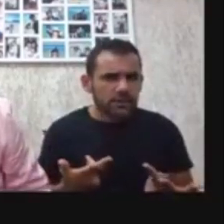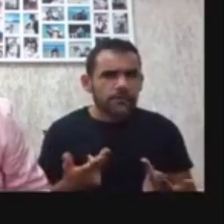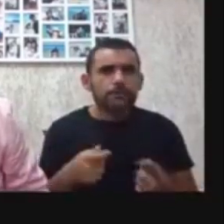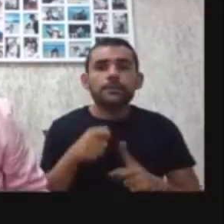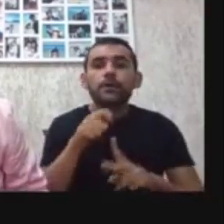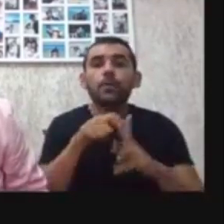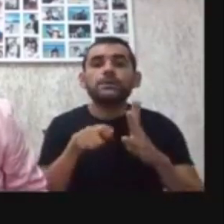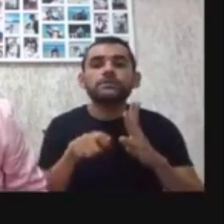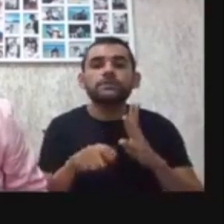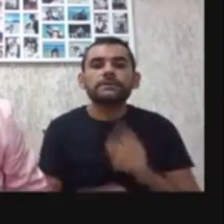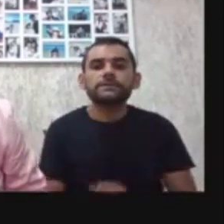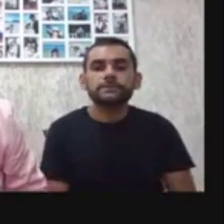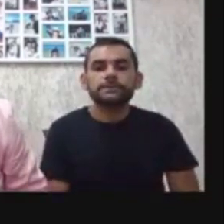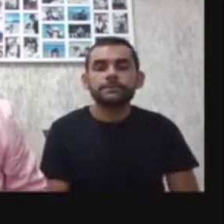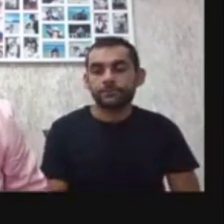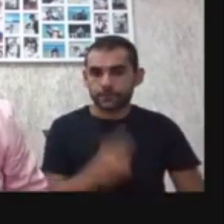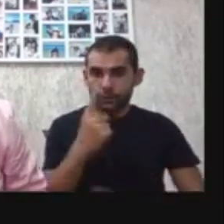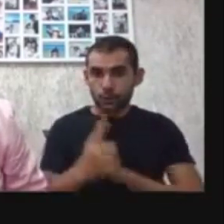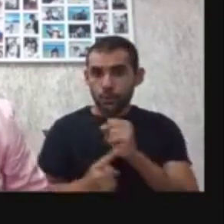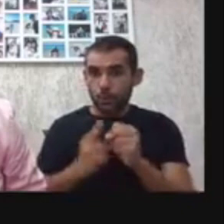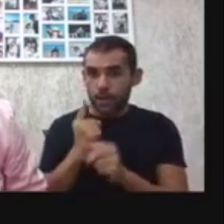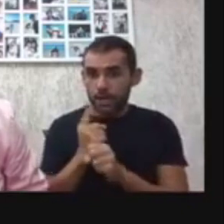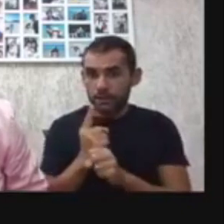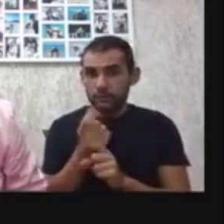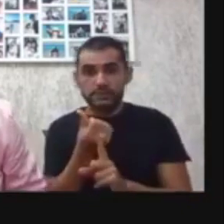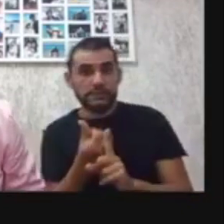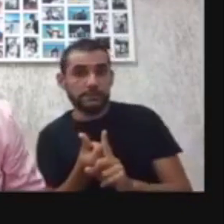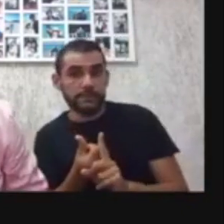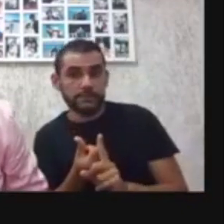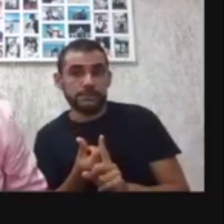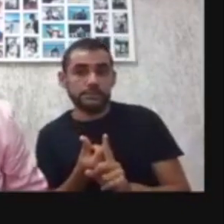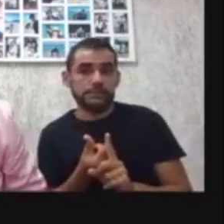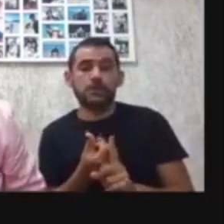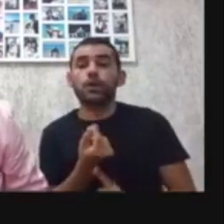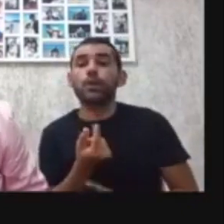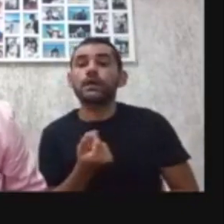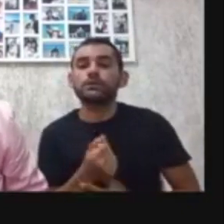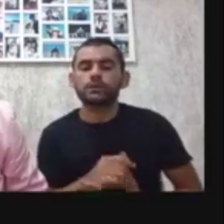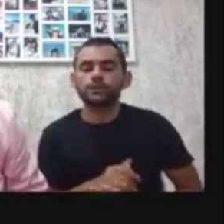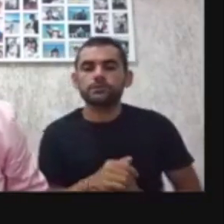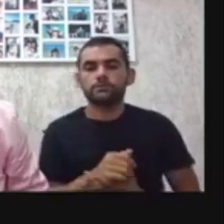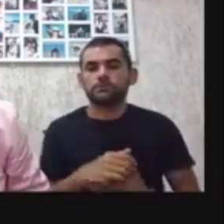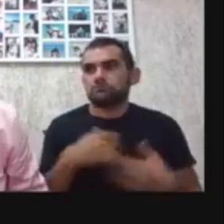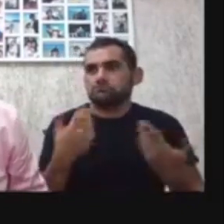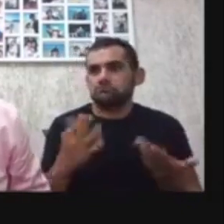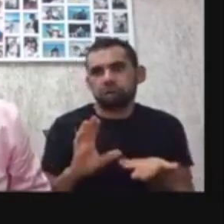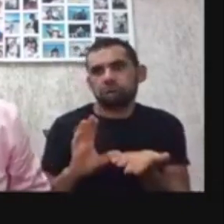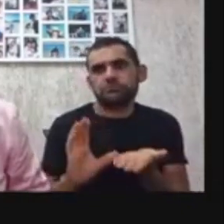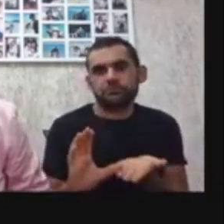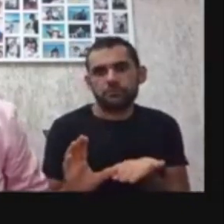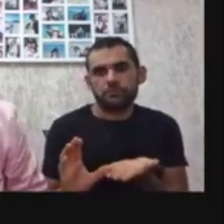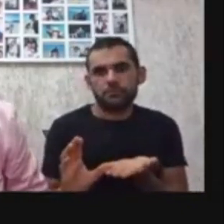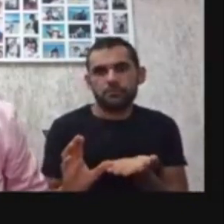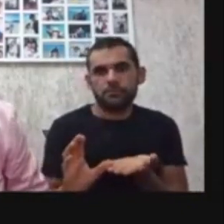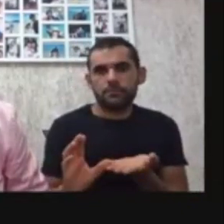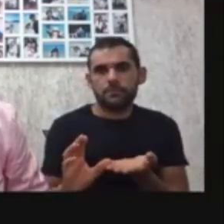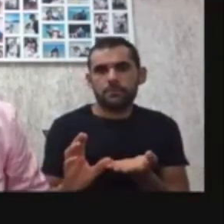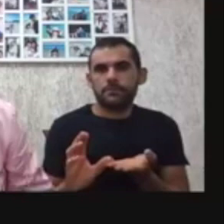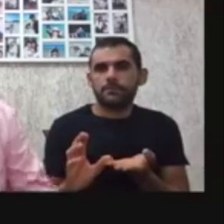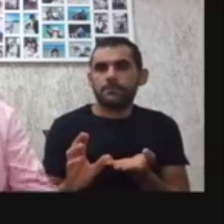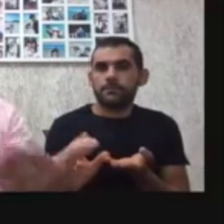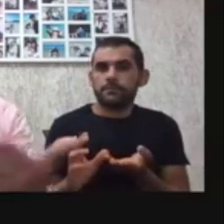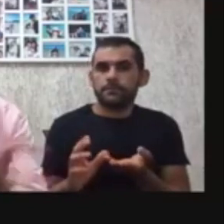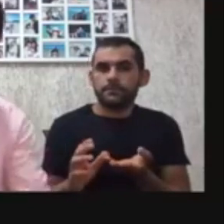Quantos meses? Vou descer, 1 ano, 6 meses. Quanto que fica? Tanto. Então, nós